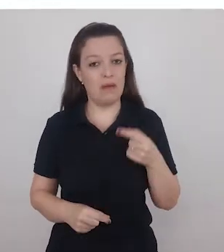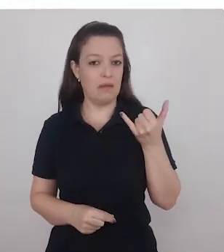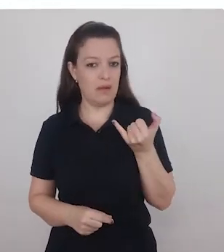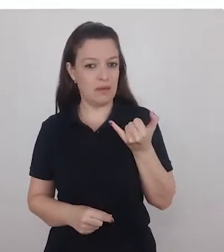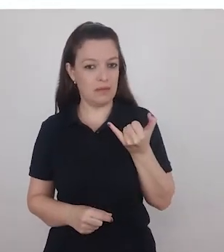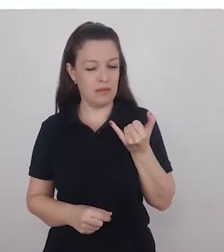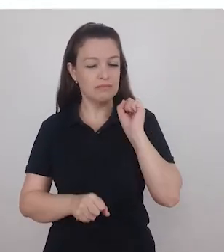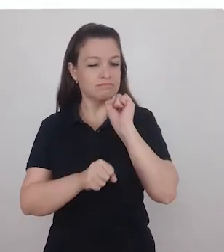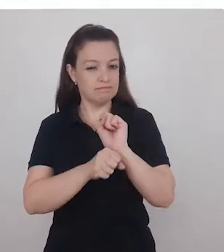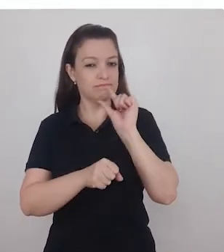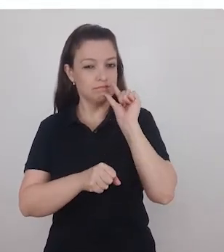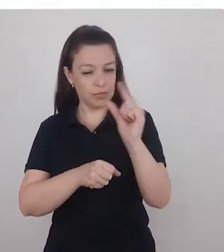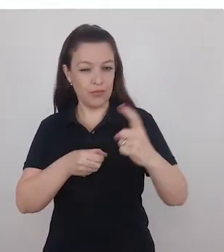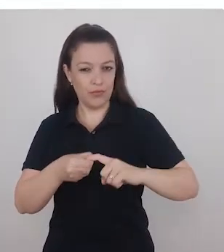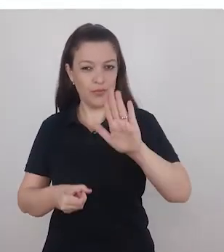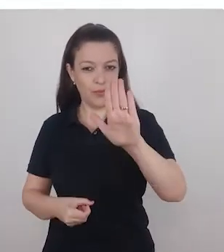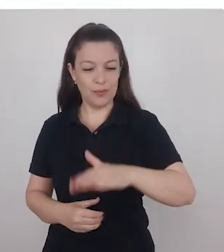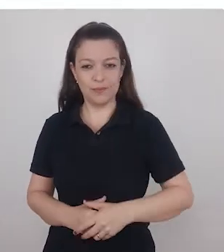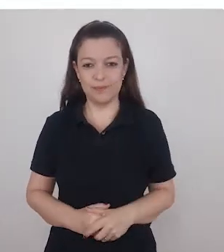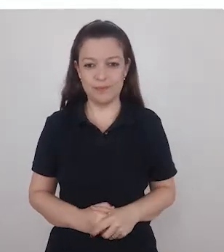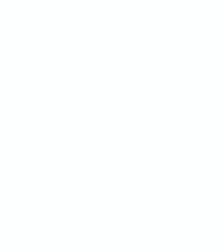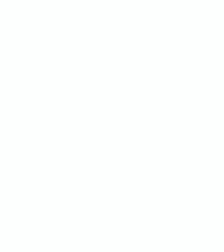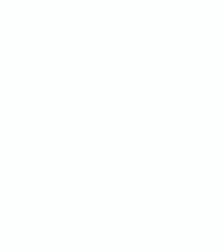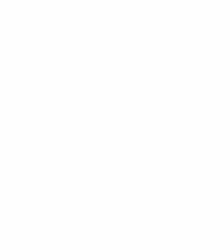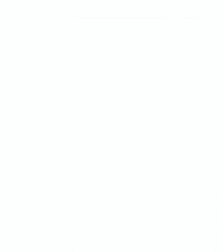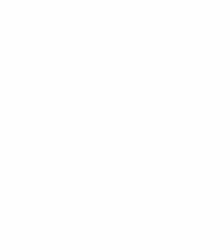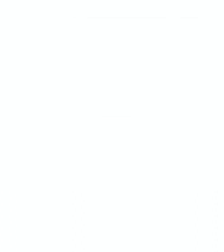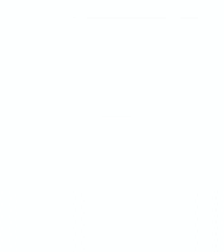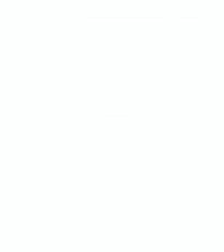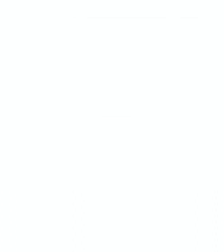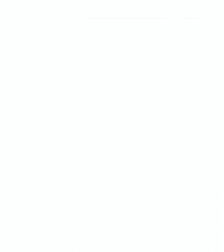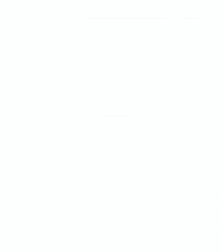caneta. Vou dar um tempinho para vocês e já volto.